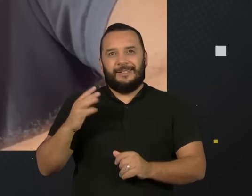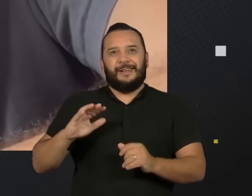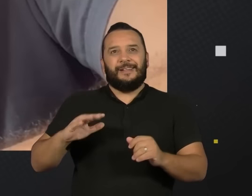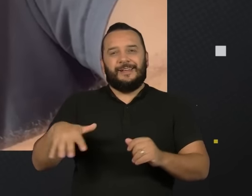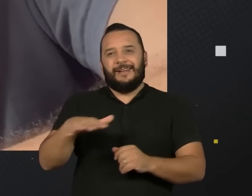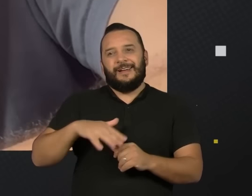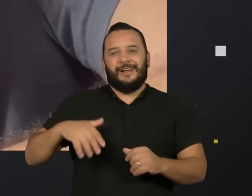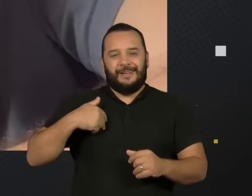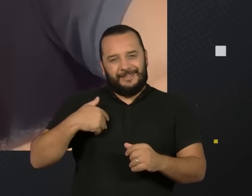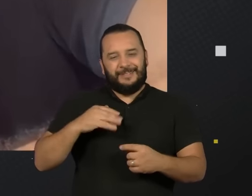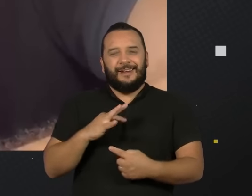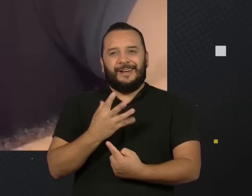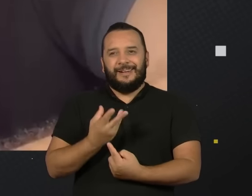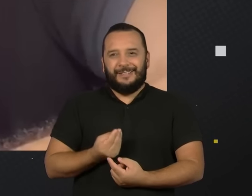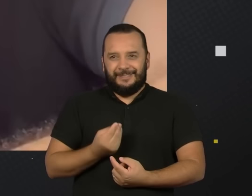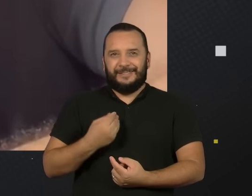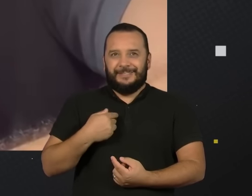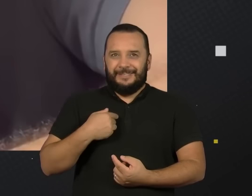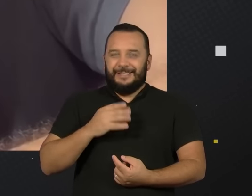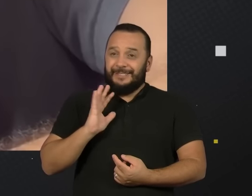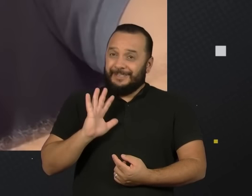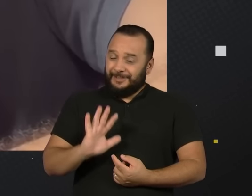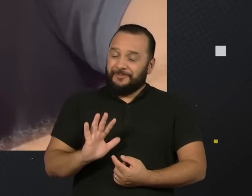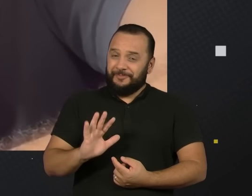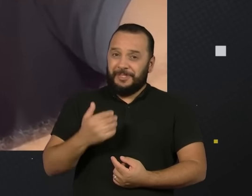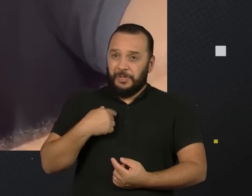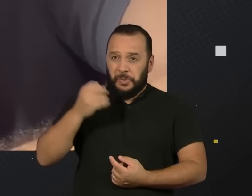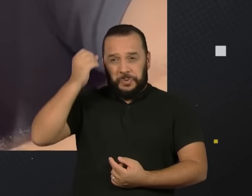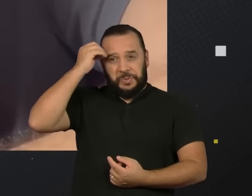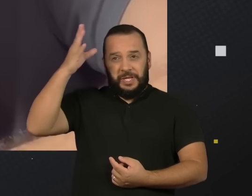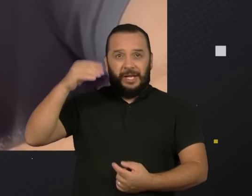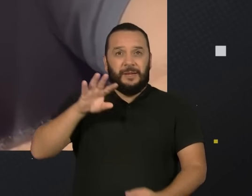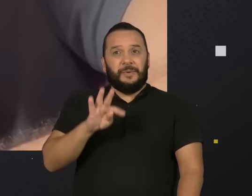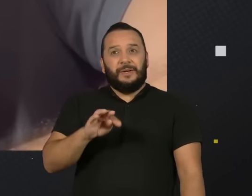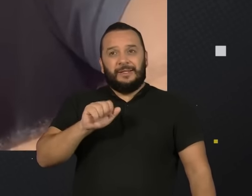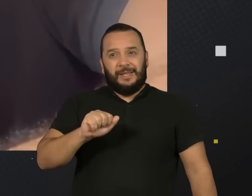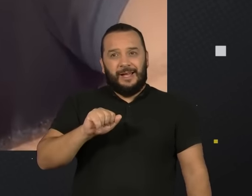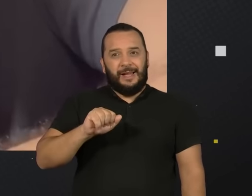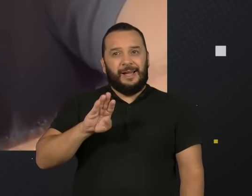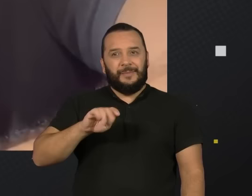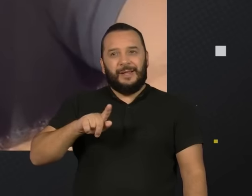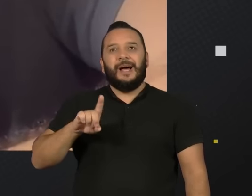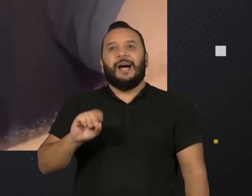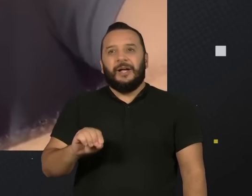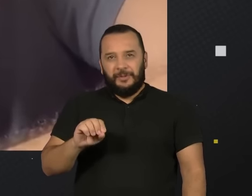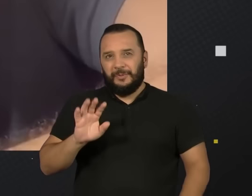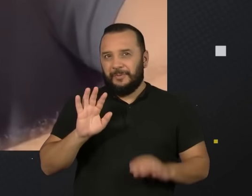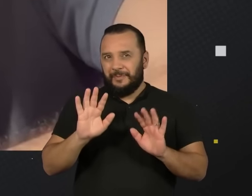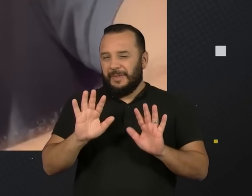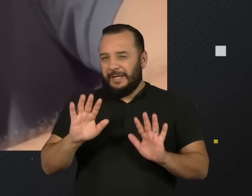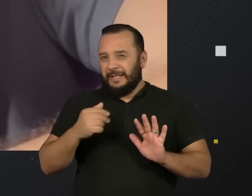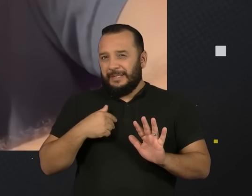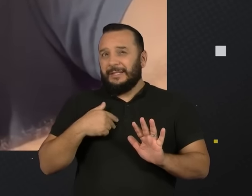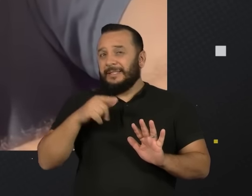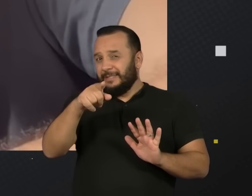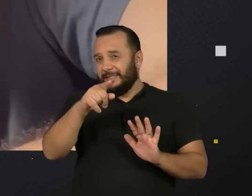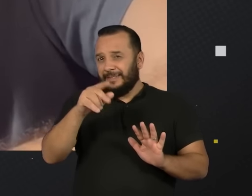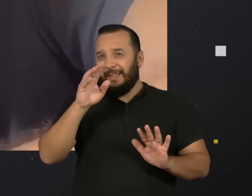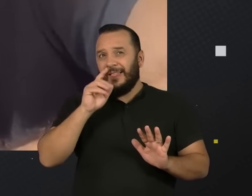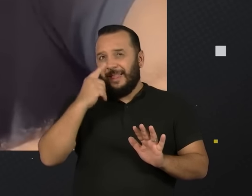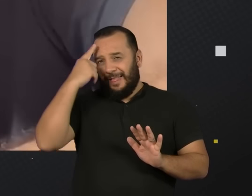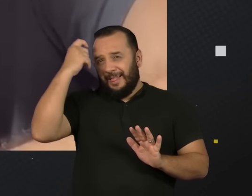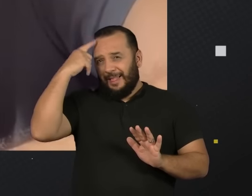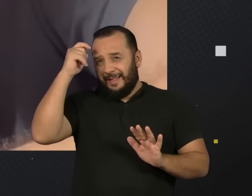artística. Agora, eu não me lembro dele ter feito tablado não, tá? Ele fala pra todo mundo que ele fez tablado, isso é algo pra vocês resolverem aí nesse programa aí, pra saber